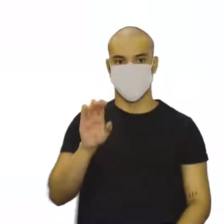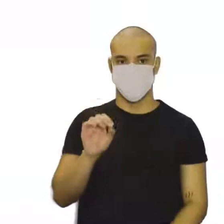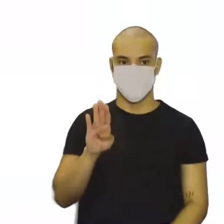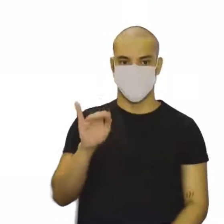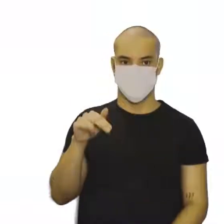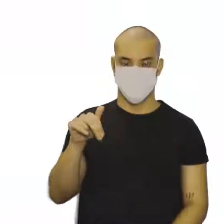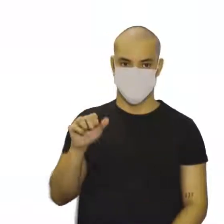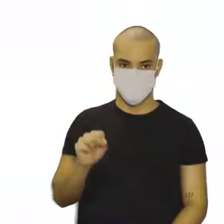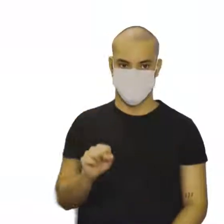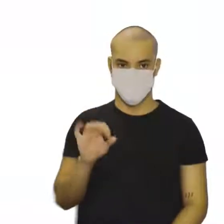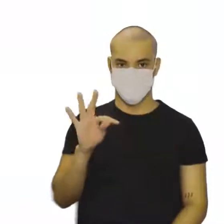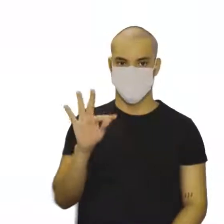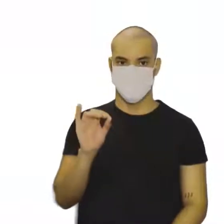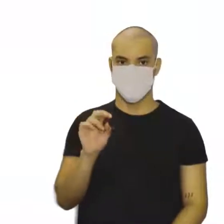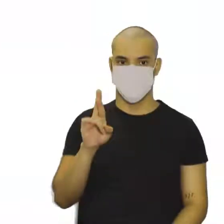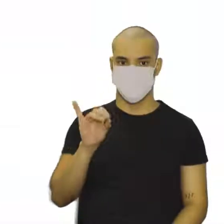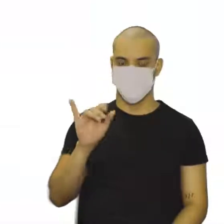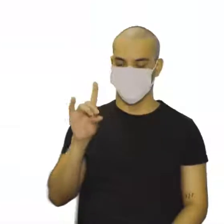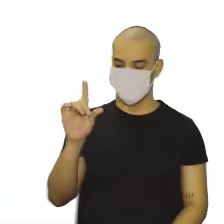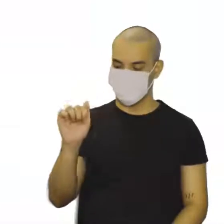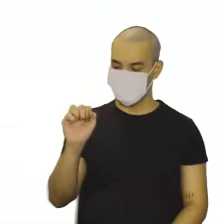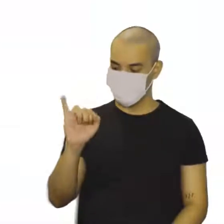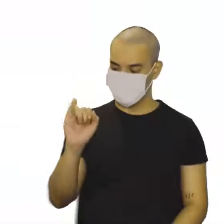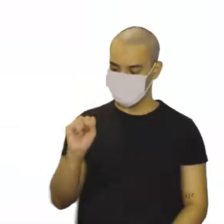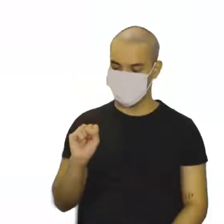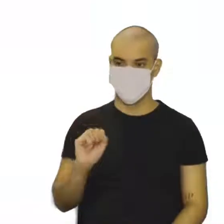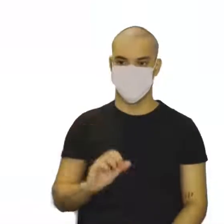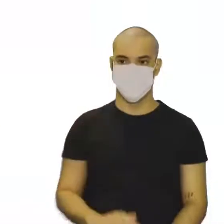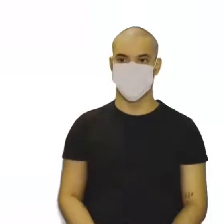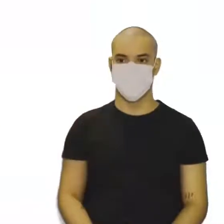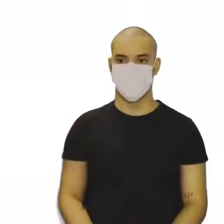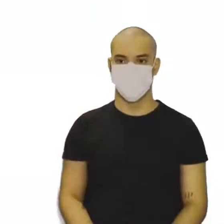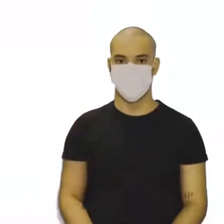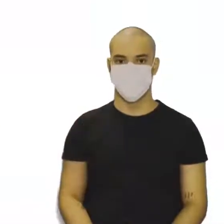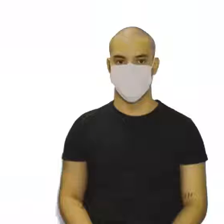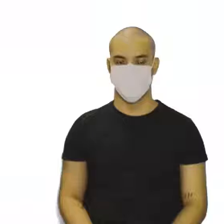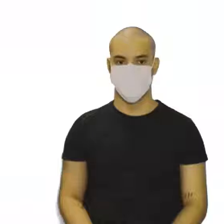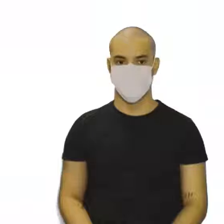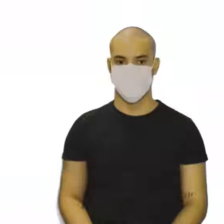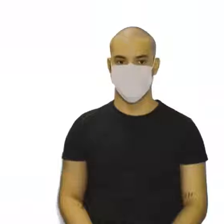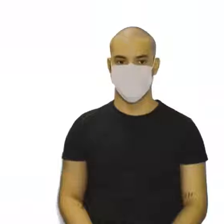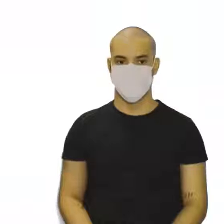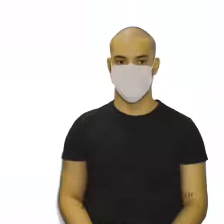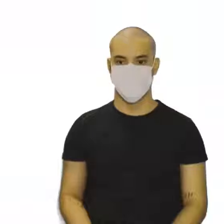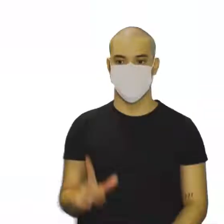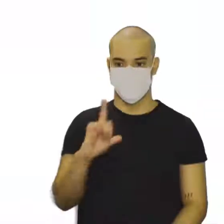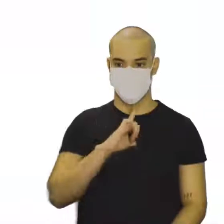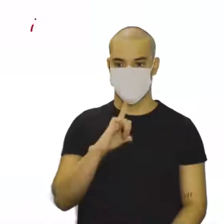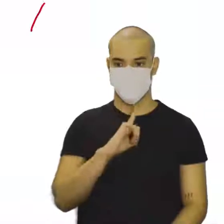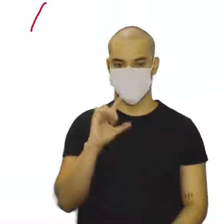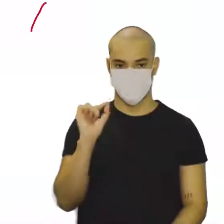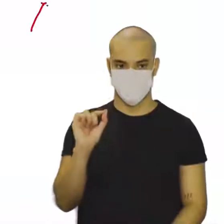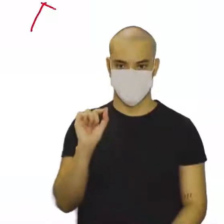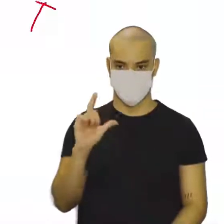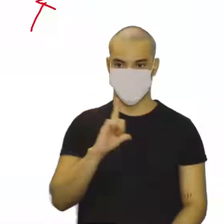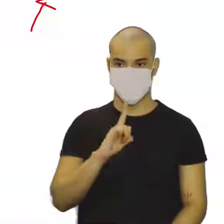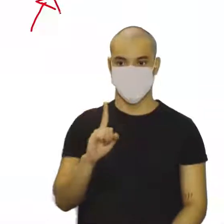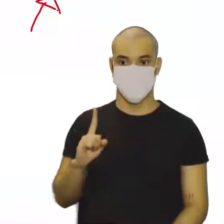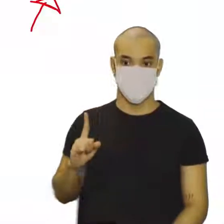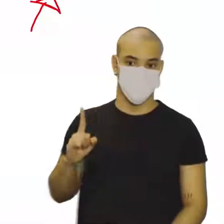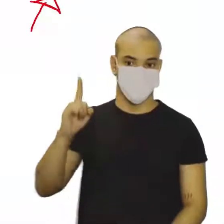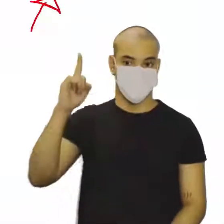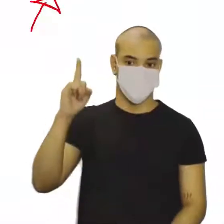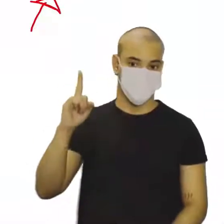bobinas toroidais. Olha só esse nome, pessoal. Bobinas toroidais aqui, nós temos uma figura